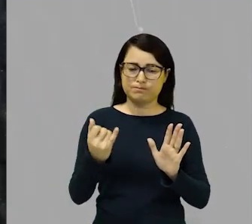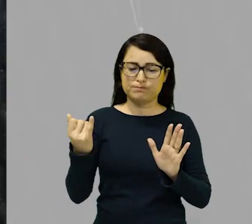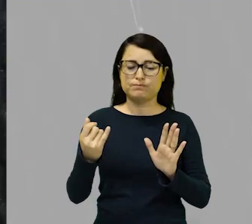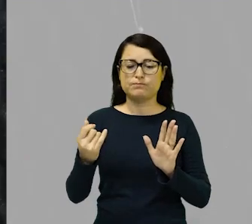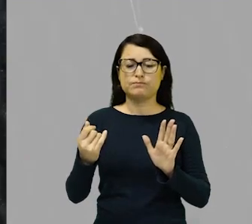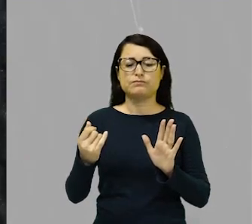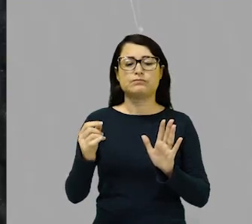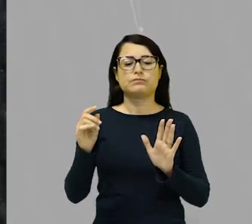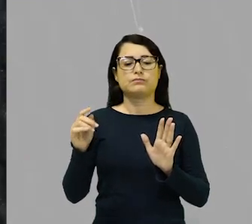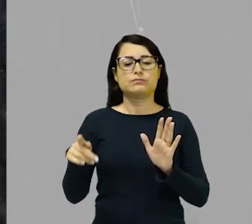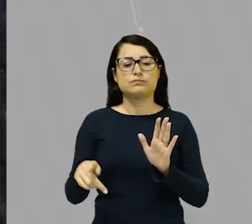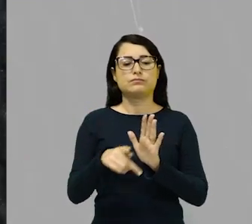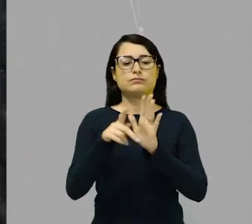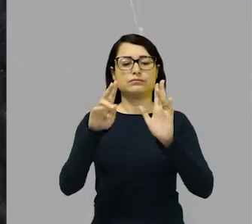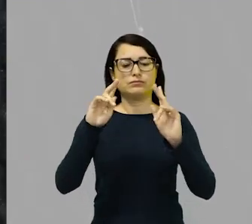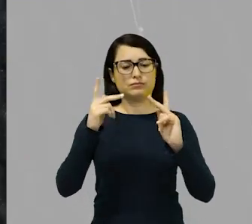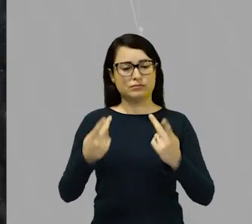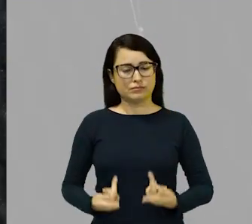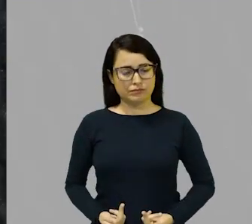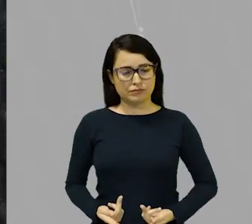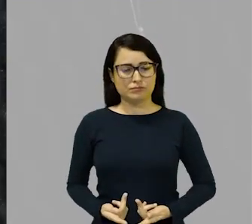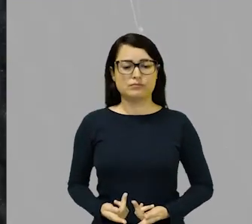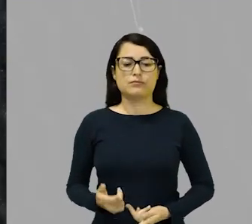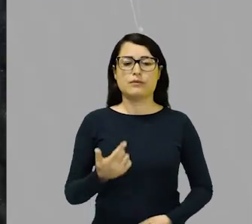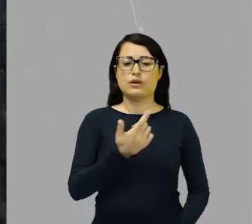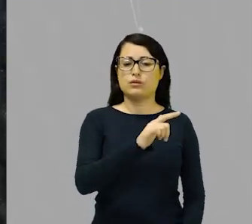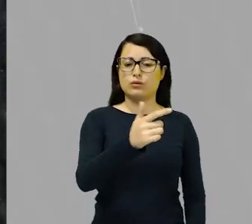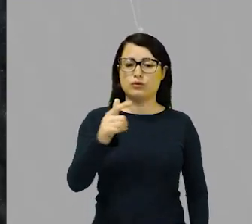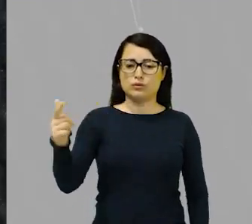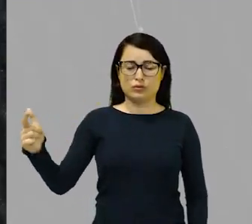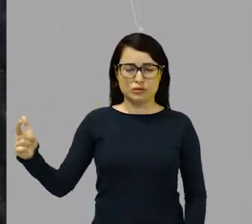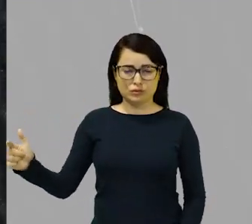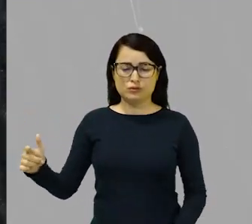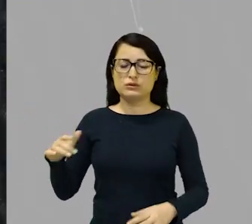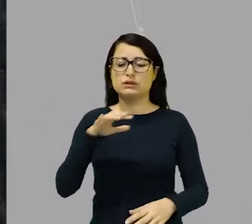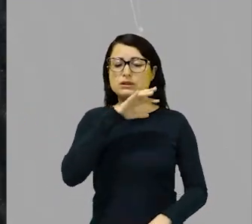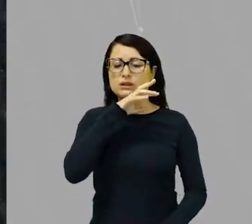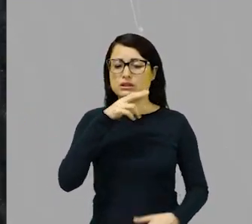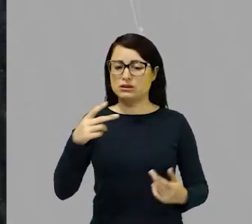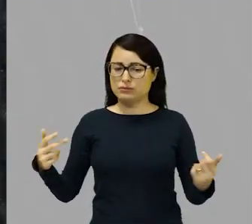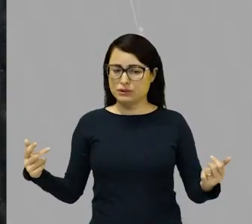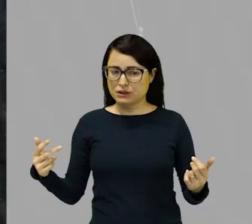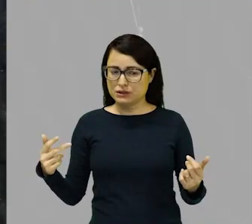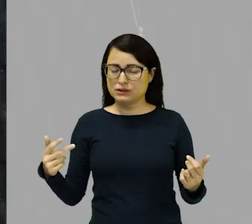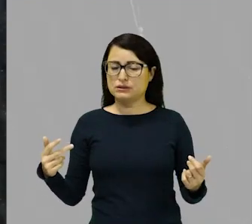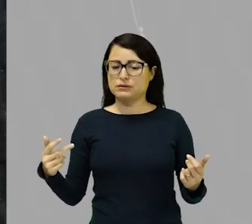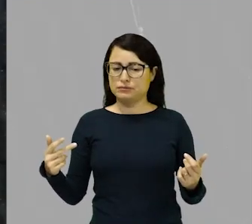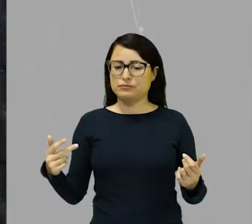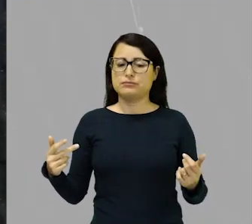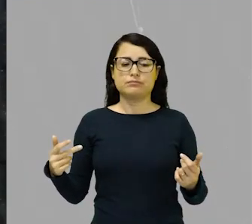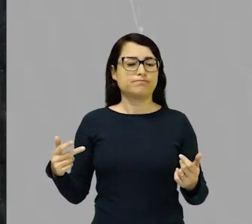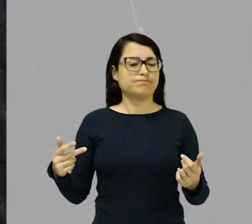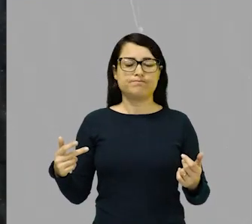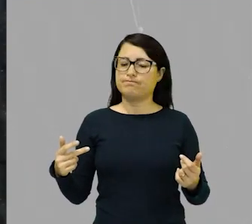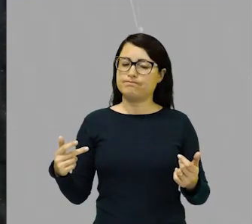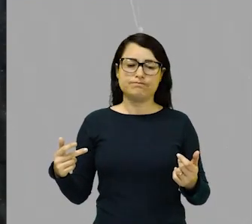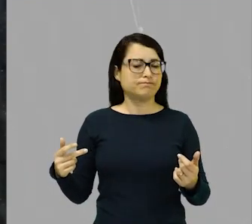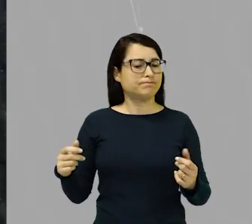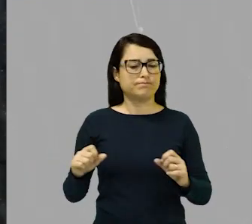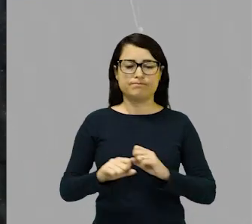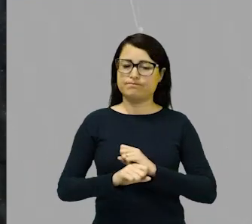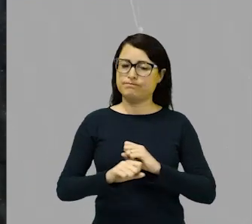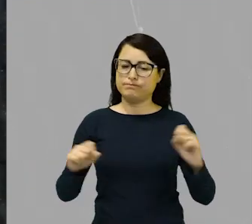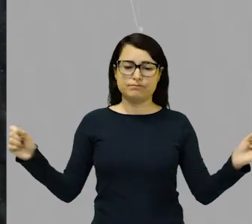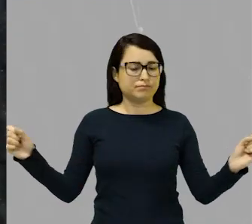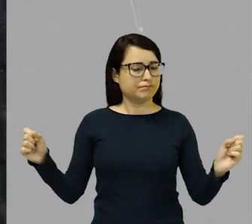humana. Significa dizer que outros animais diferentes do ser humano, por esse sentido, não são capazes